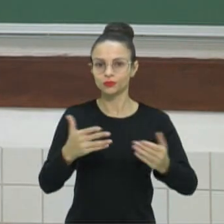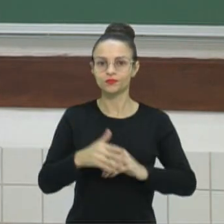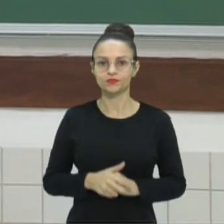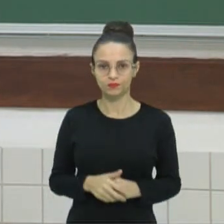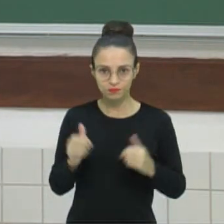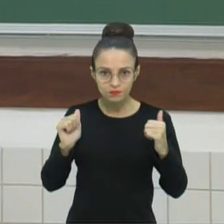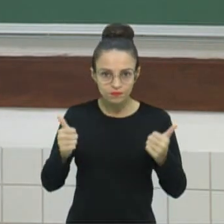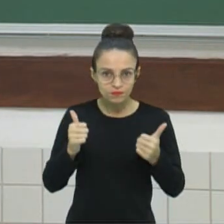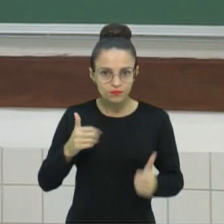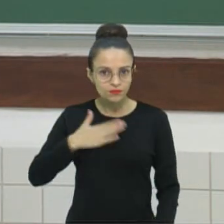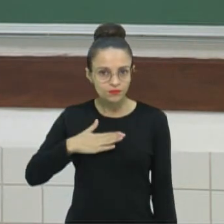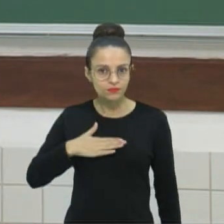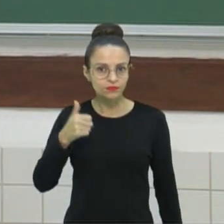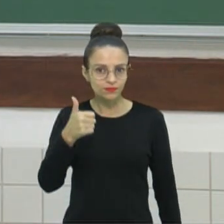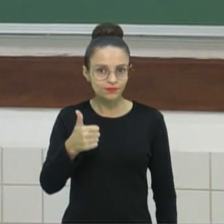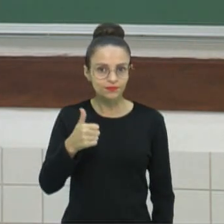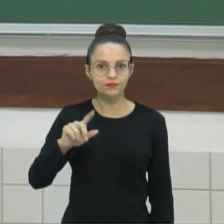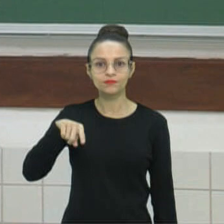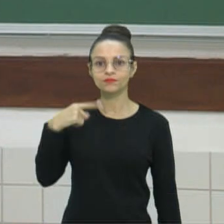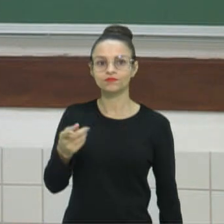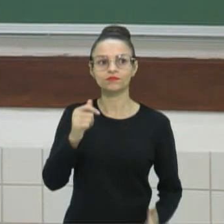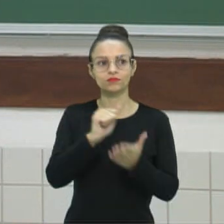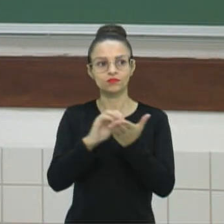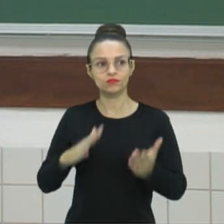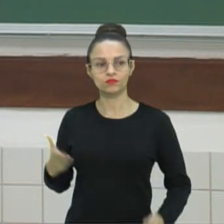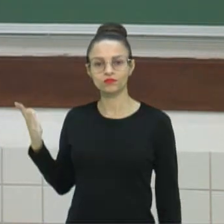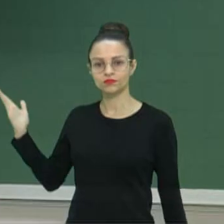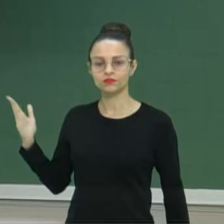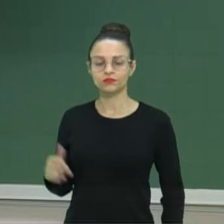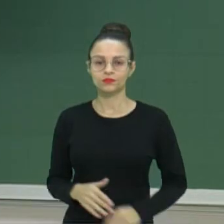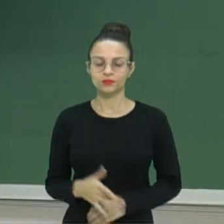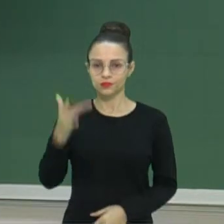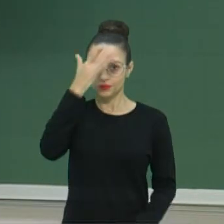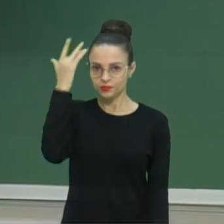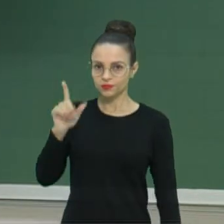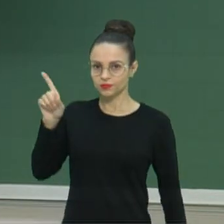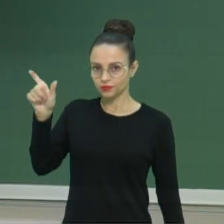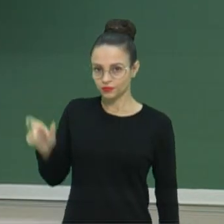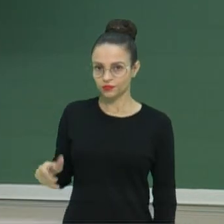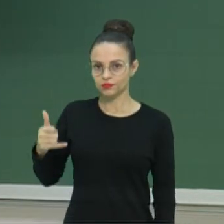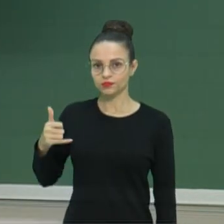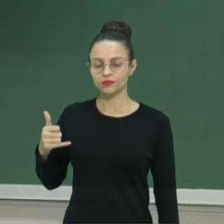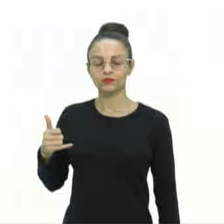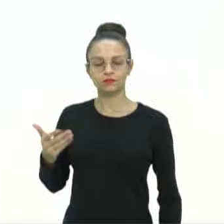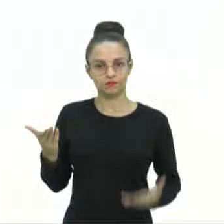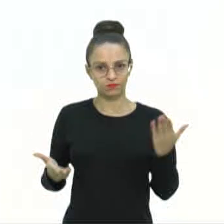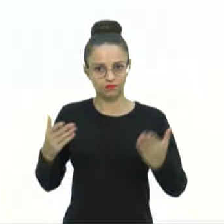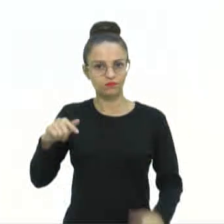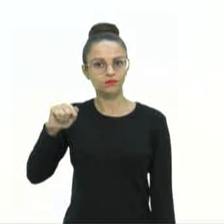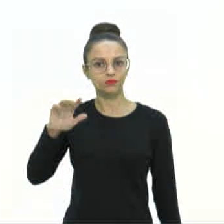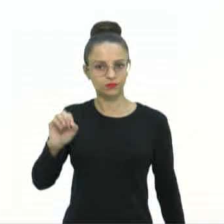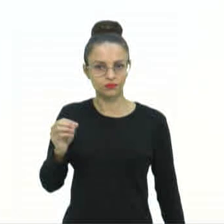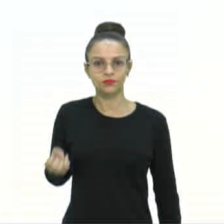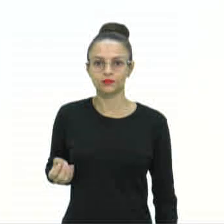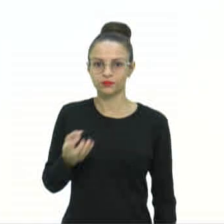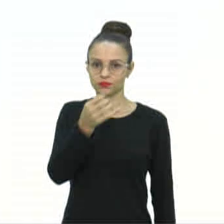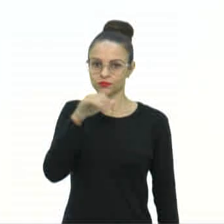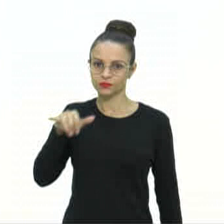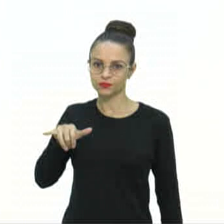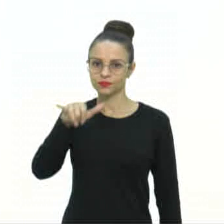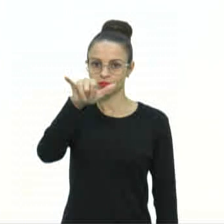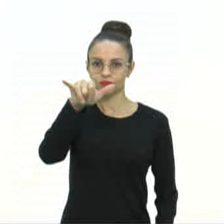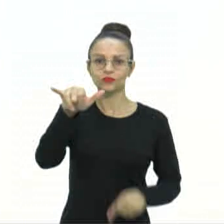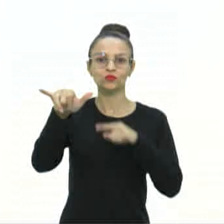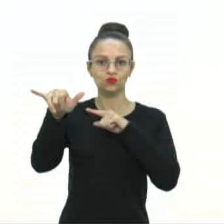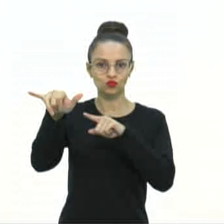Gente, tranquilo? Próximo exercício. Uma pessoa de 70 quilos de massa está viajando num avião em que